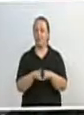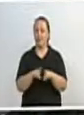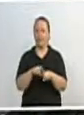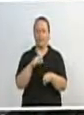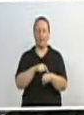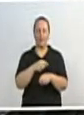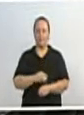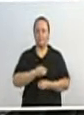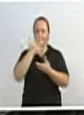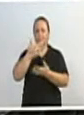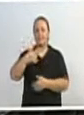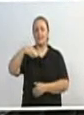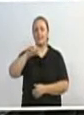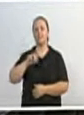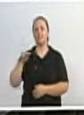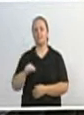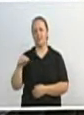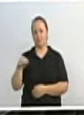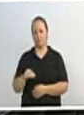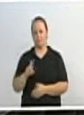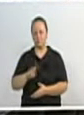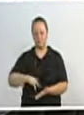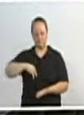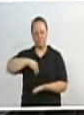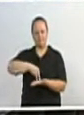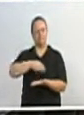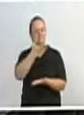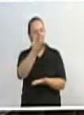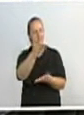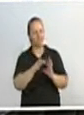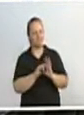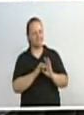10 minutos. A tribuna é sua, fique à vontade.